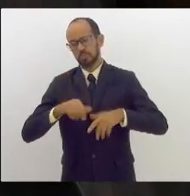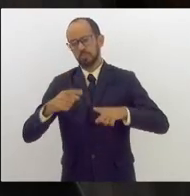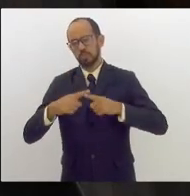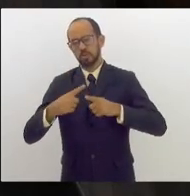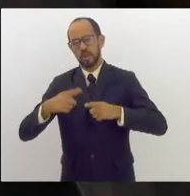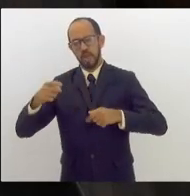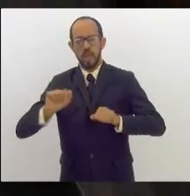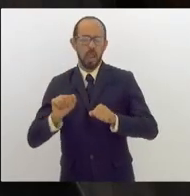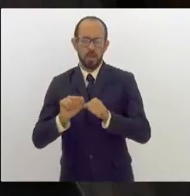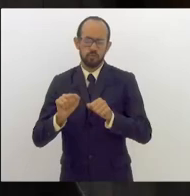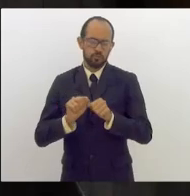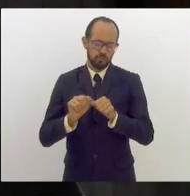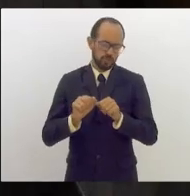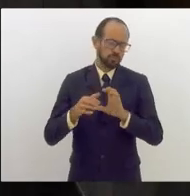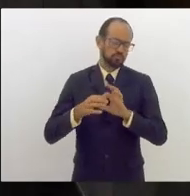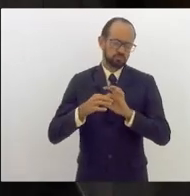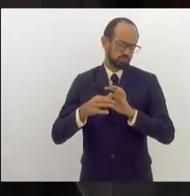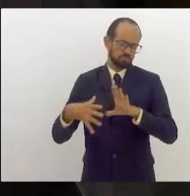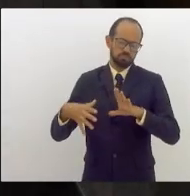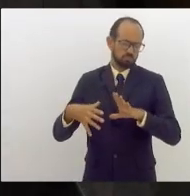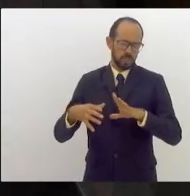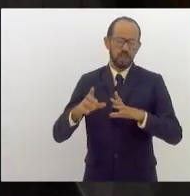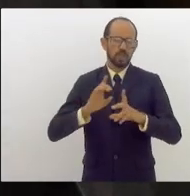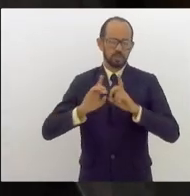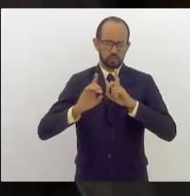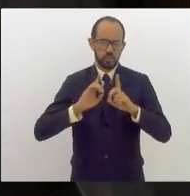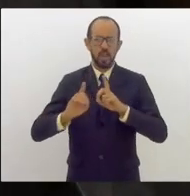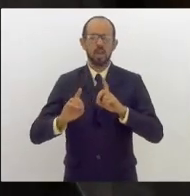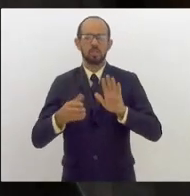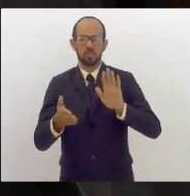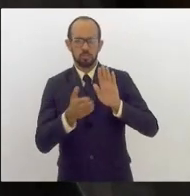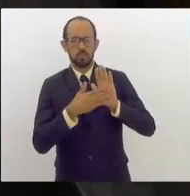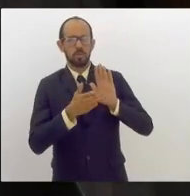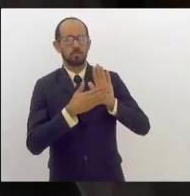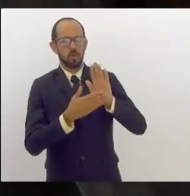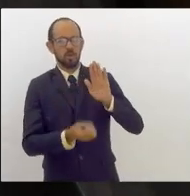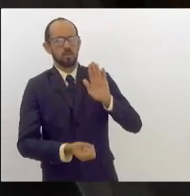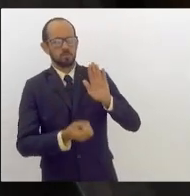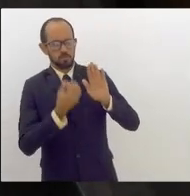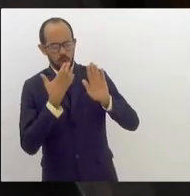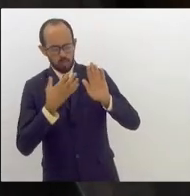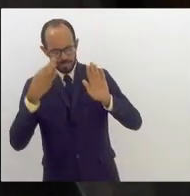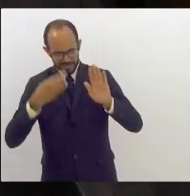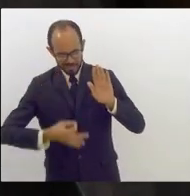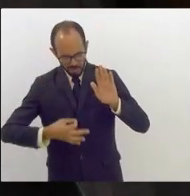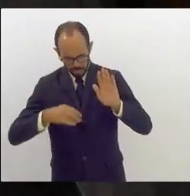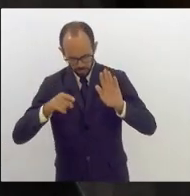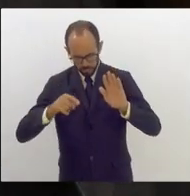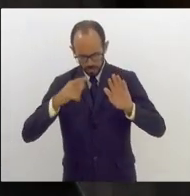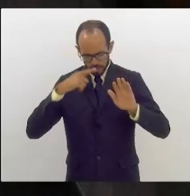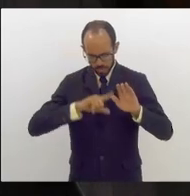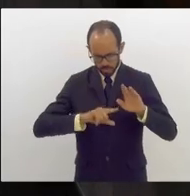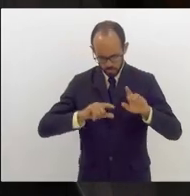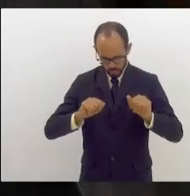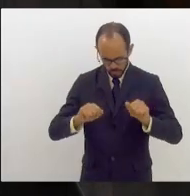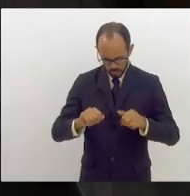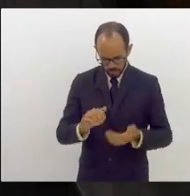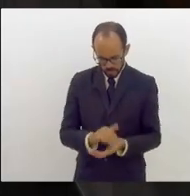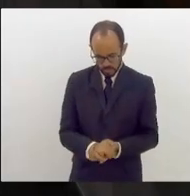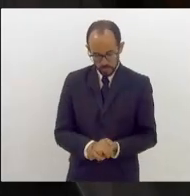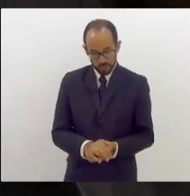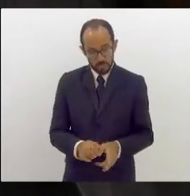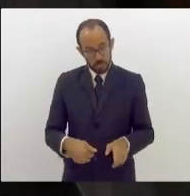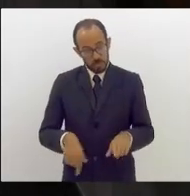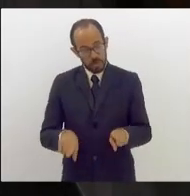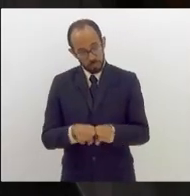demonstrou aberta ao diálogo propositiva levou uma proposta de fato concreta para aquela sessão e mostra